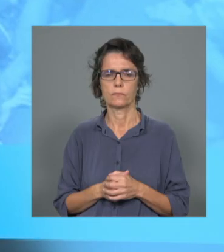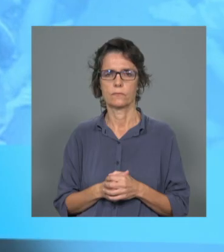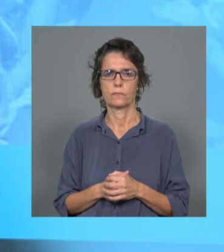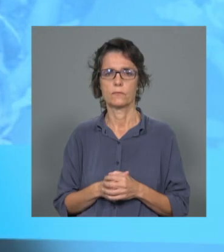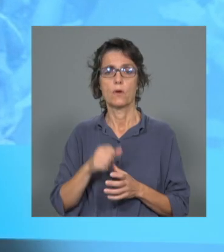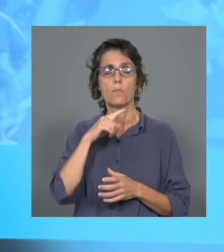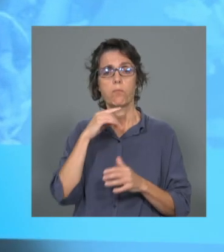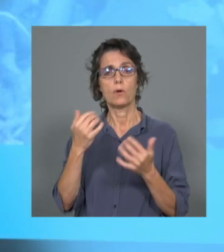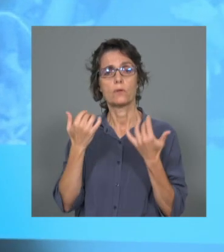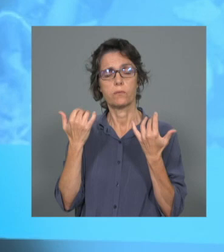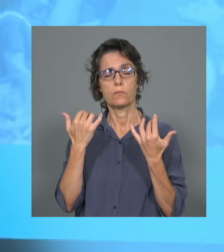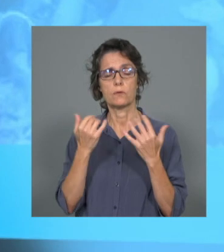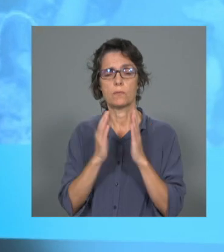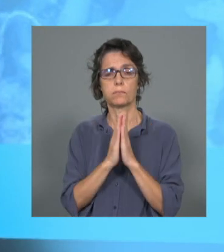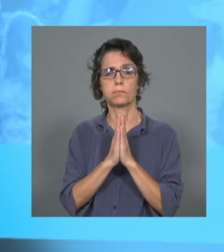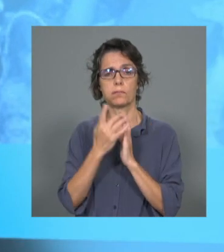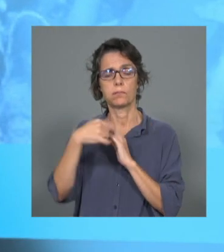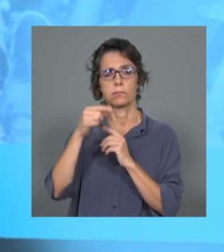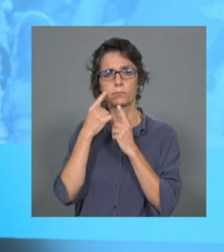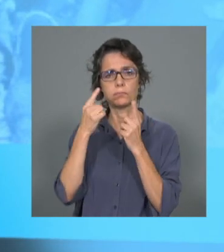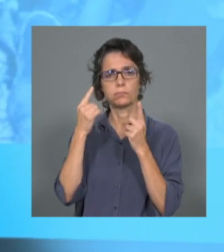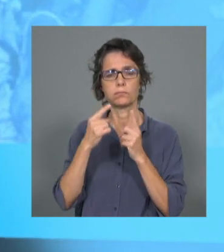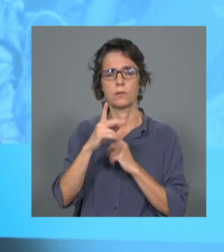Siga a informação religiosa que publicamos em